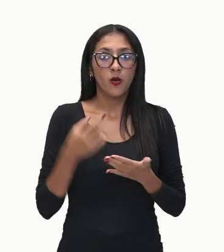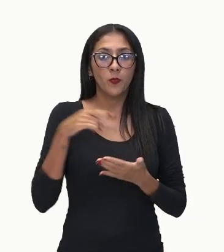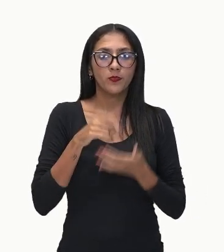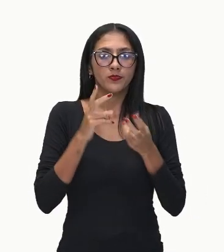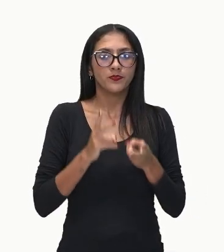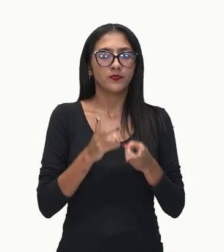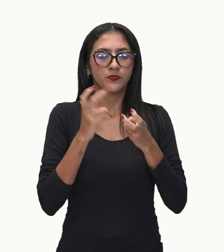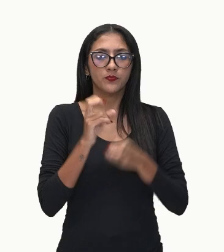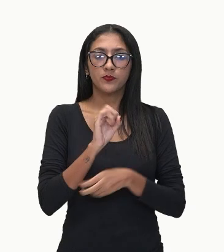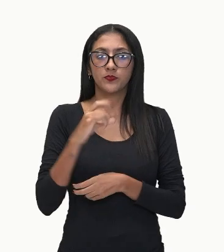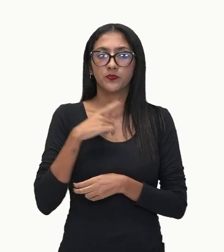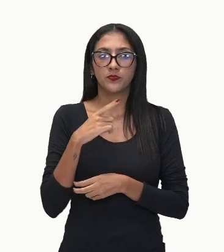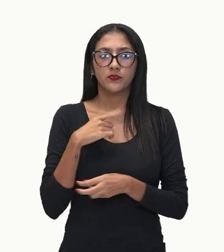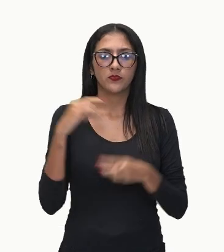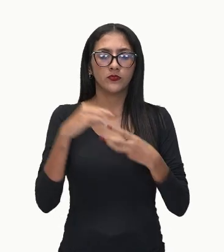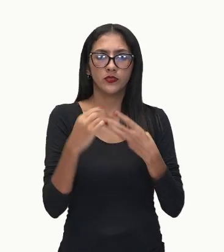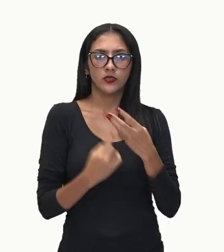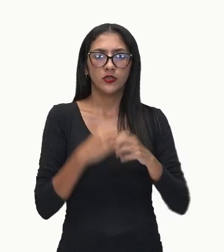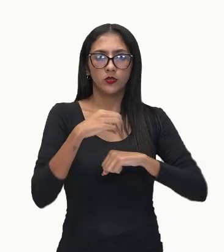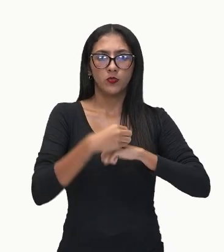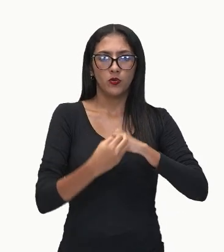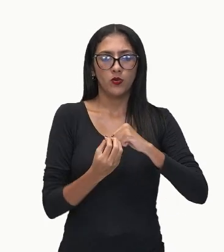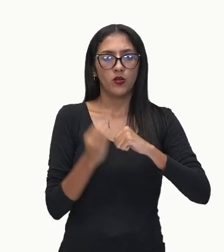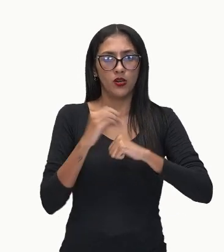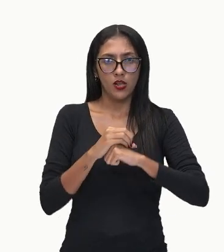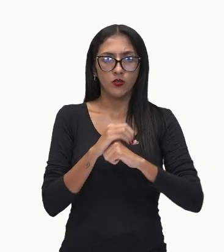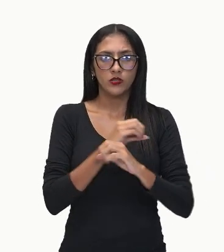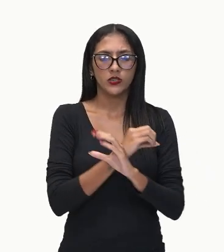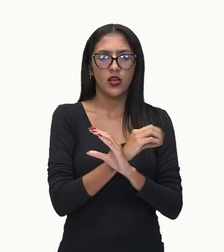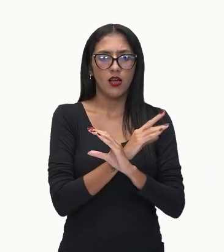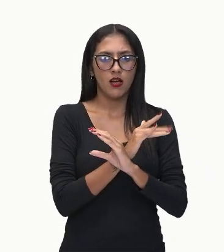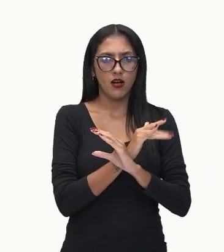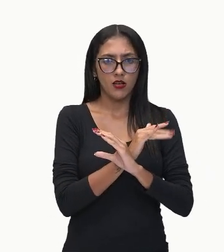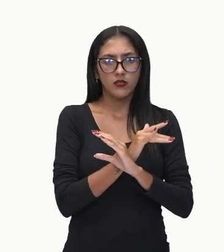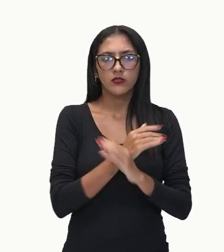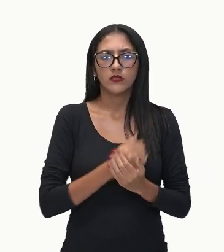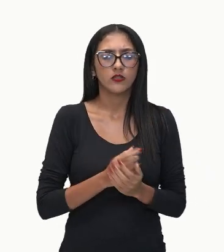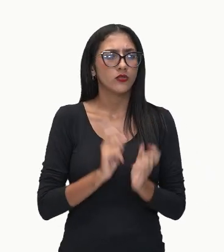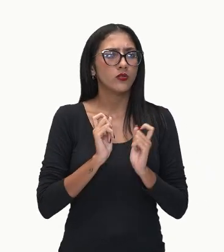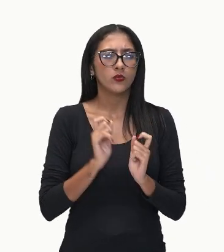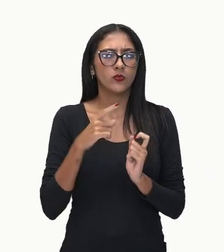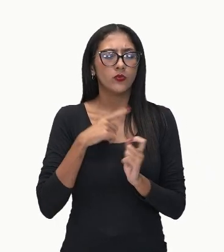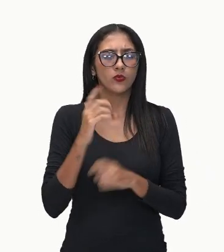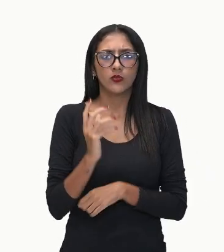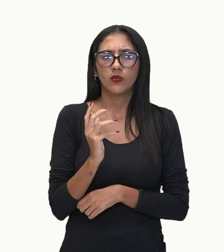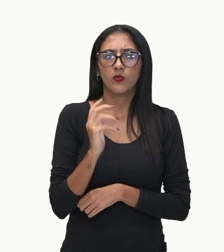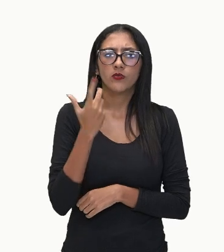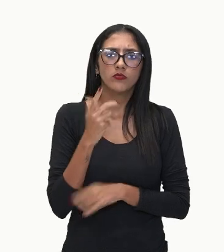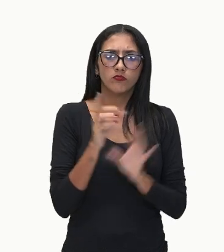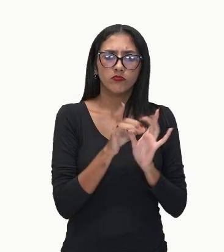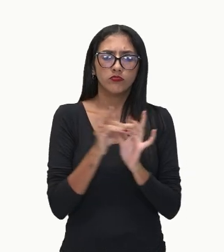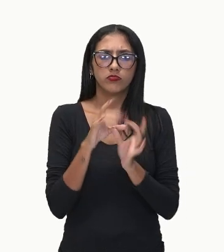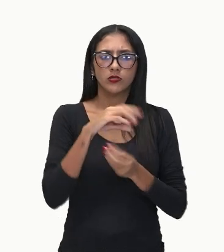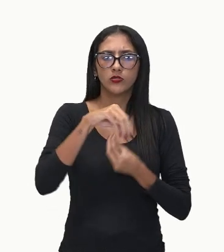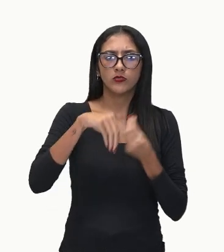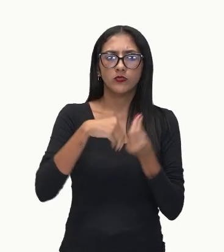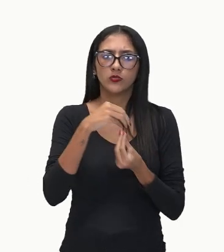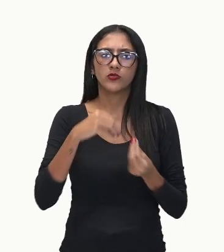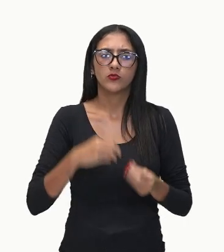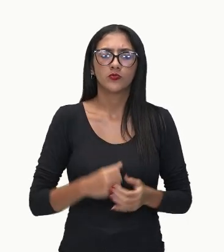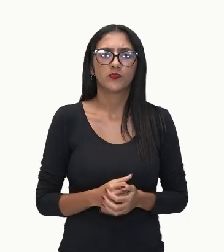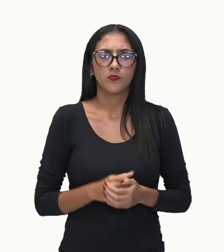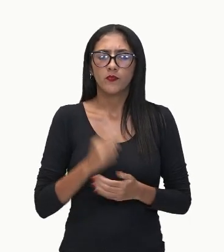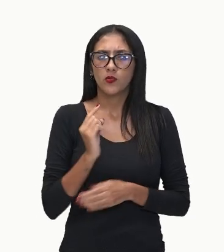tem 3 moléculas de ácidos graxos, o que acontece quando reage com uma